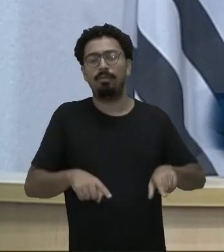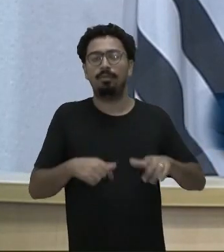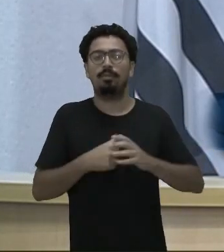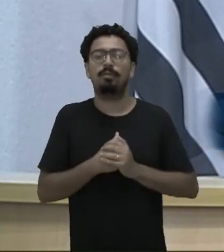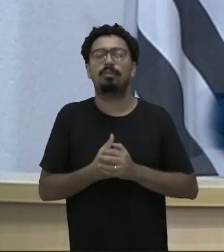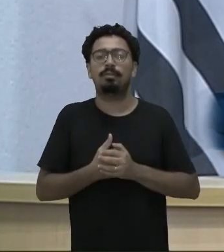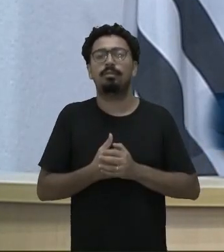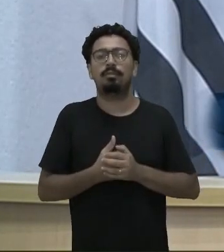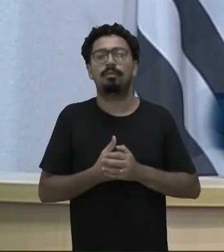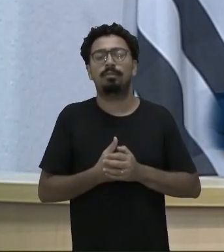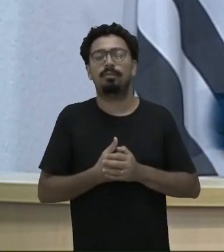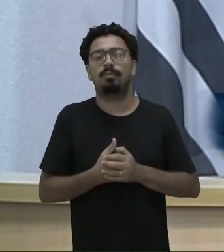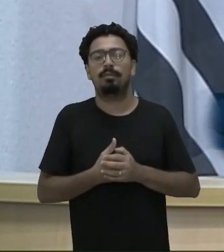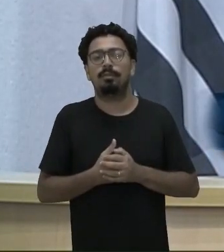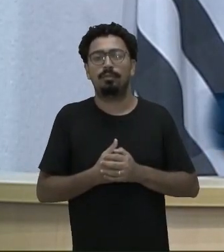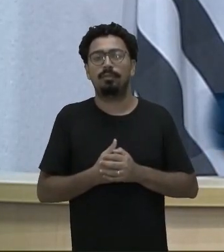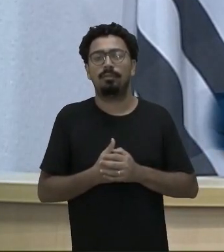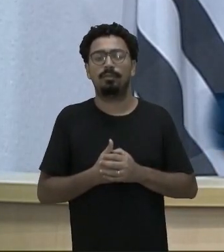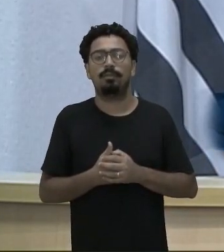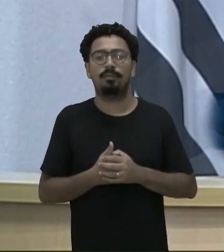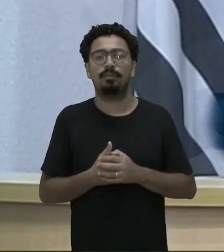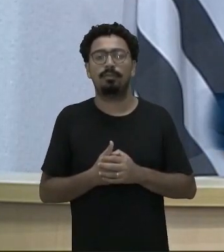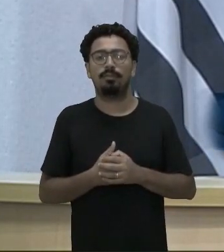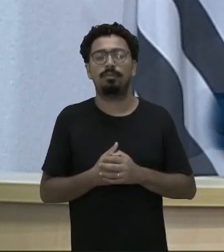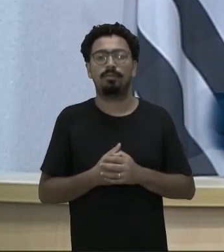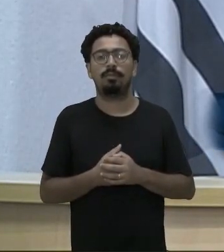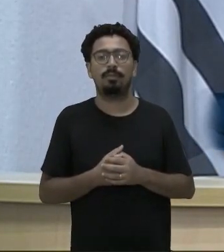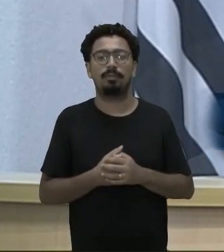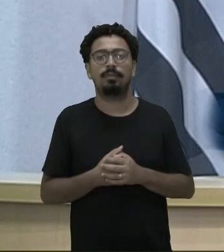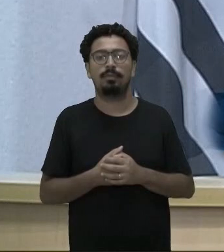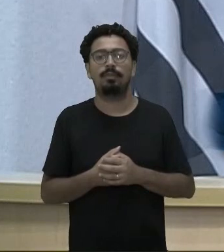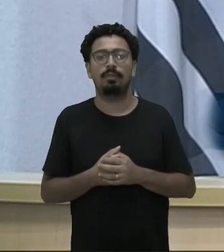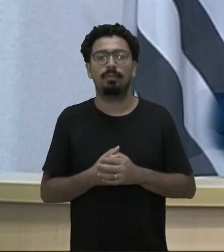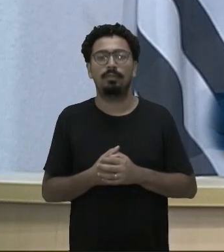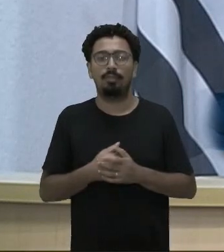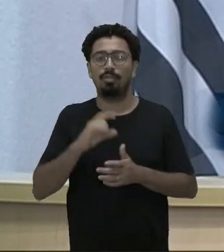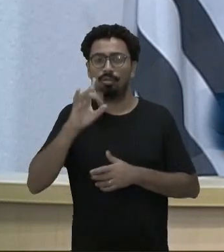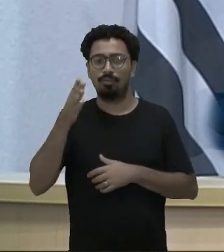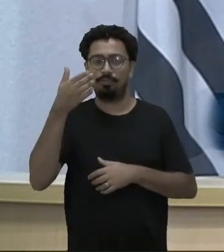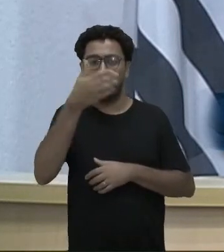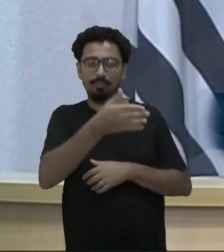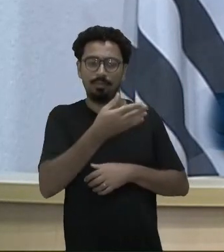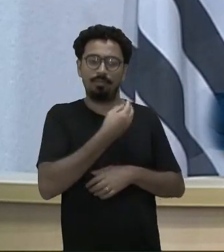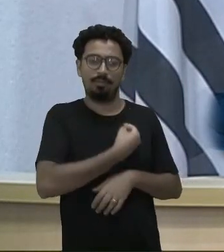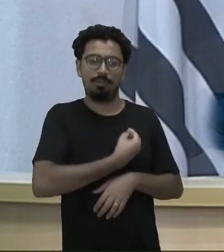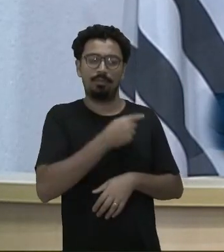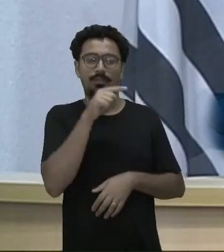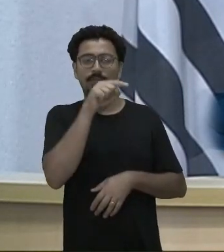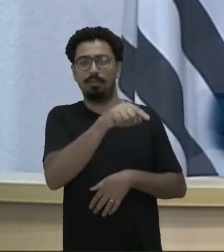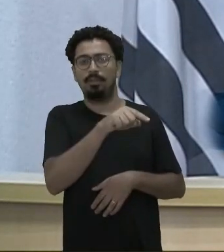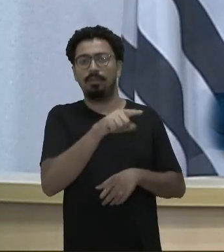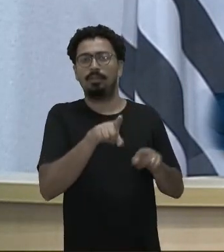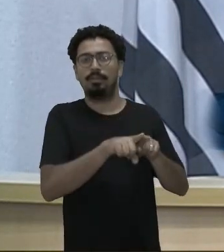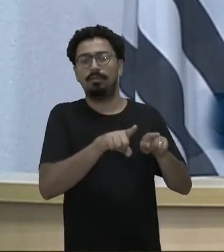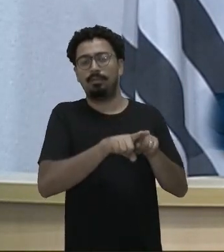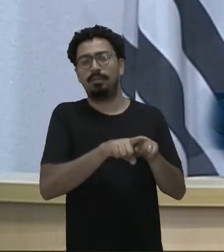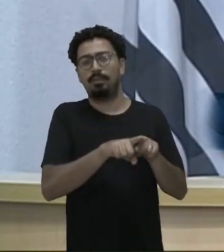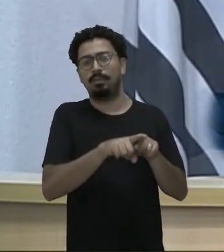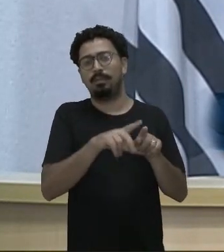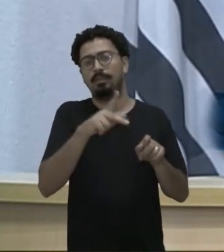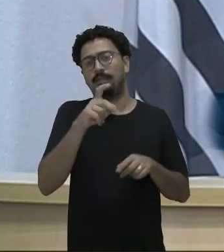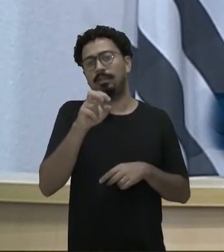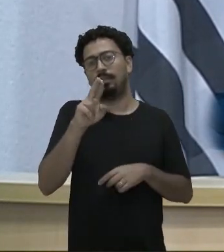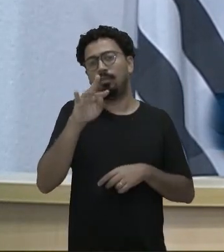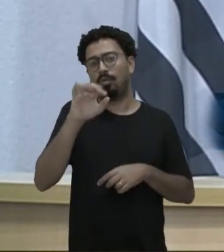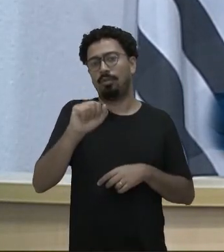pacientes, com os munícipes ali. Mas só de ter tido a iniciativa, ter ido até a porta, né, da UPA